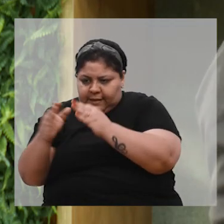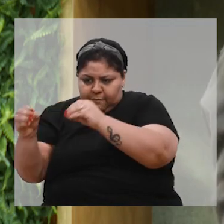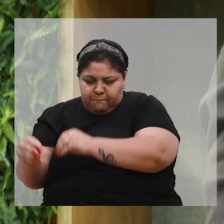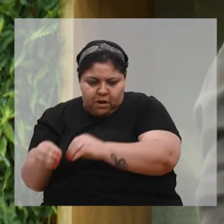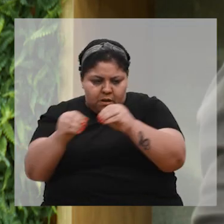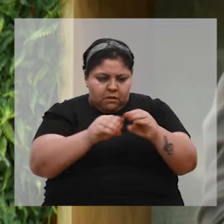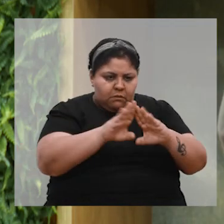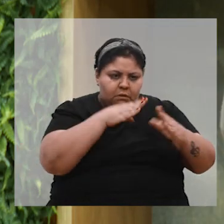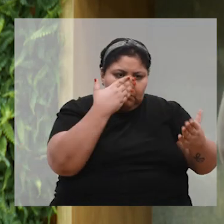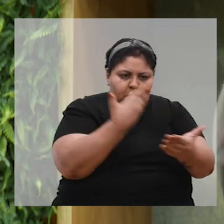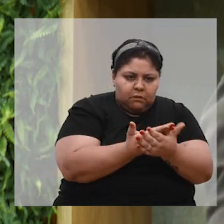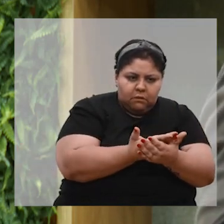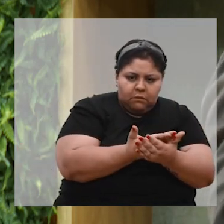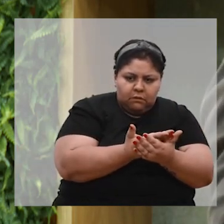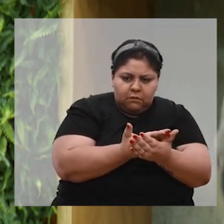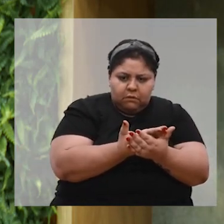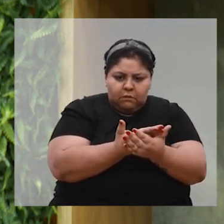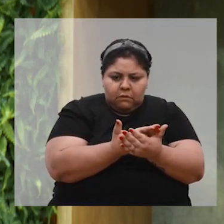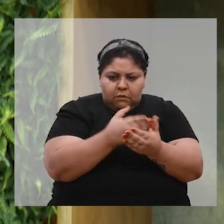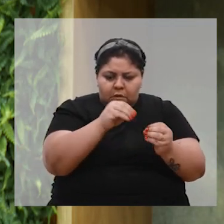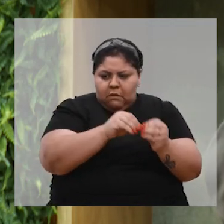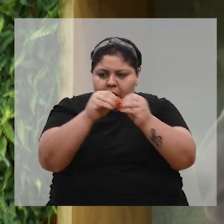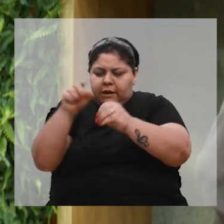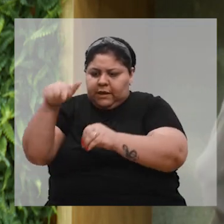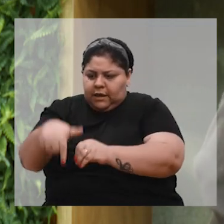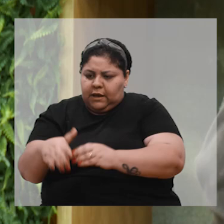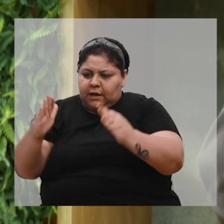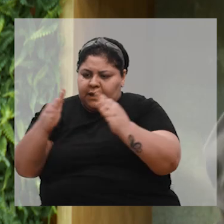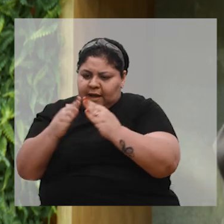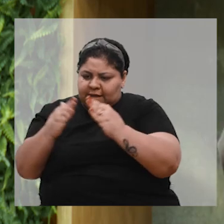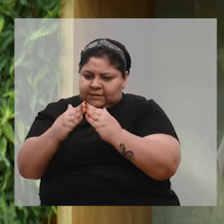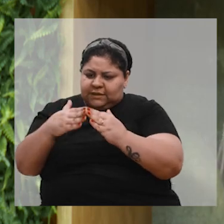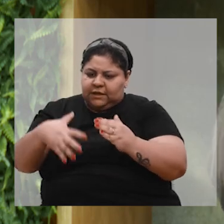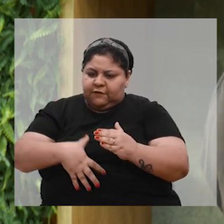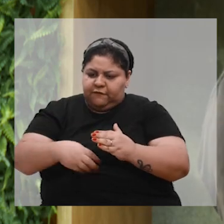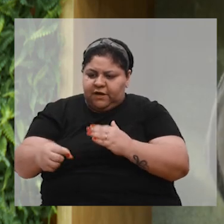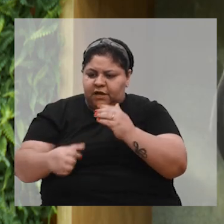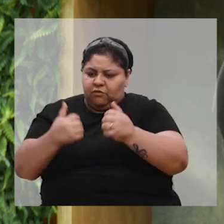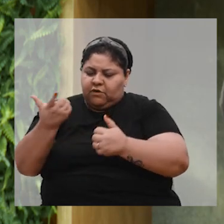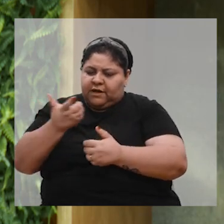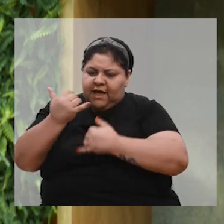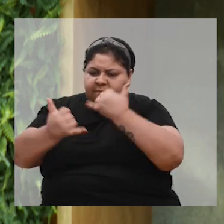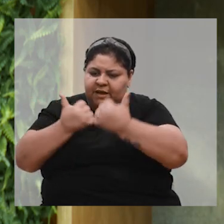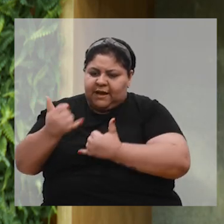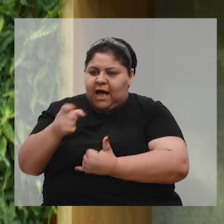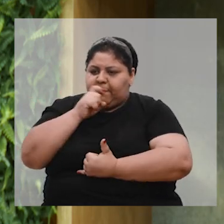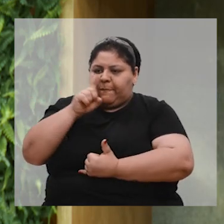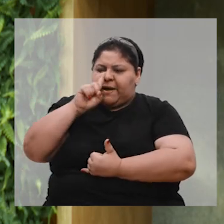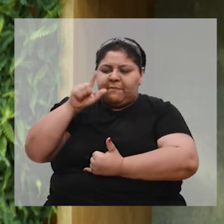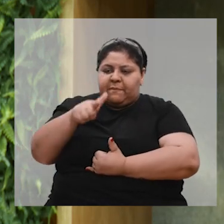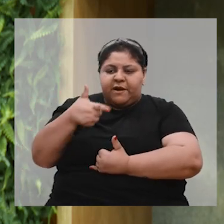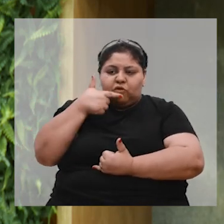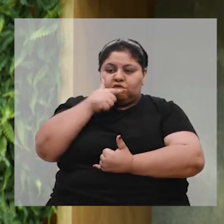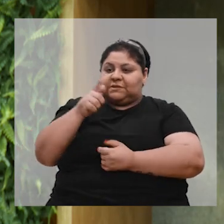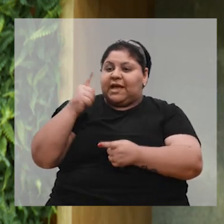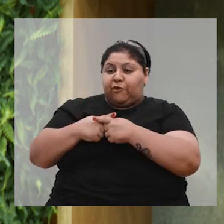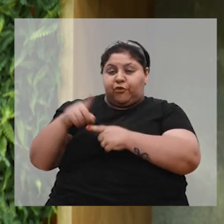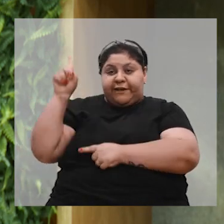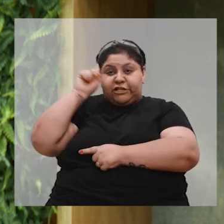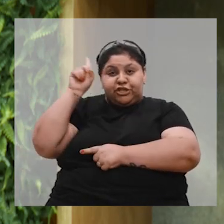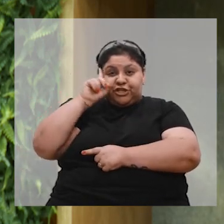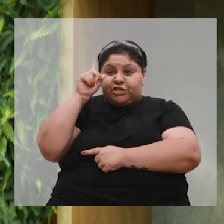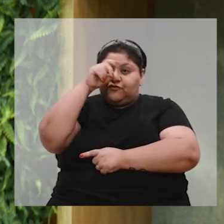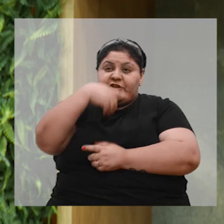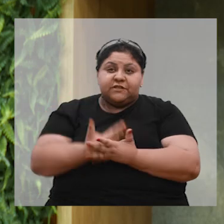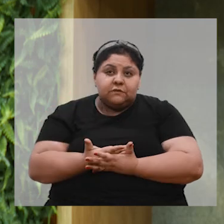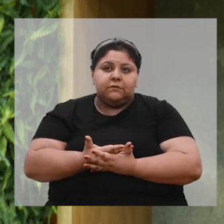está cansado, a criança quer brincar com o pai, não tem, bota um telefone, bota uma Netflix e espera que a escola dê conta disso tudo, né? O que não é verdade,